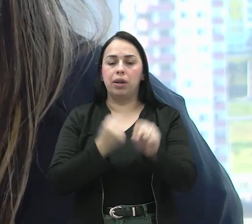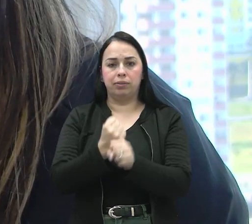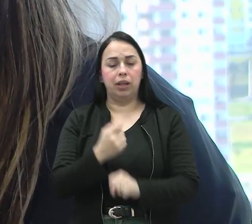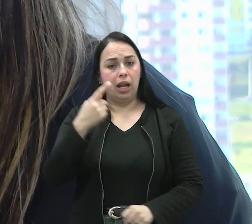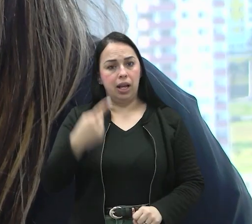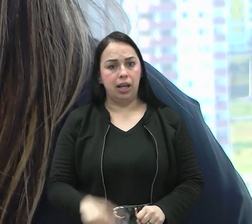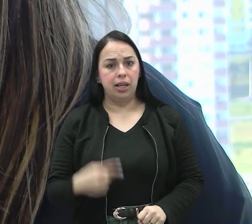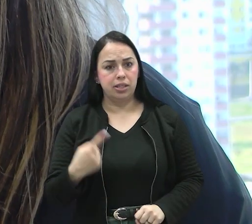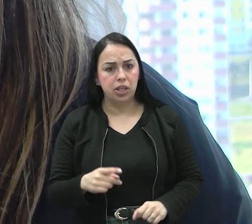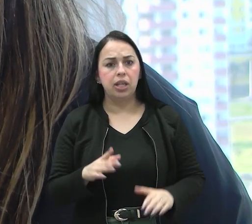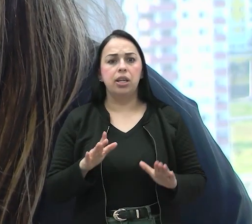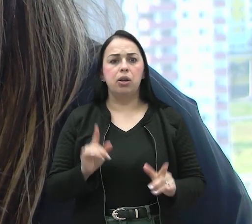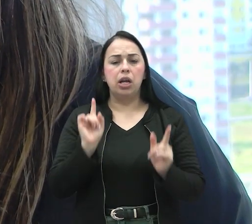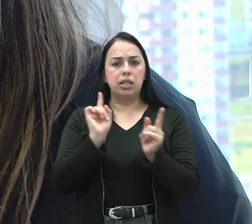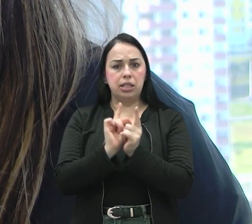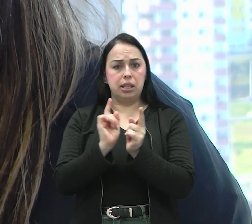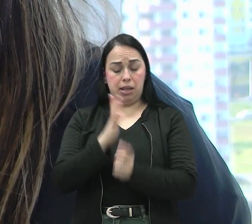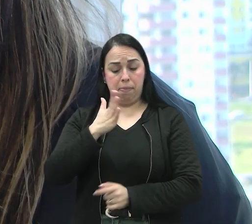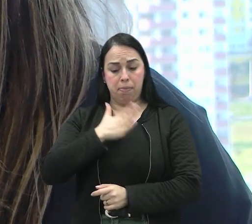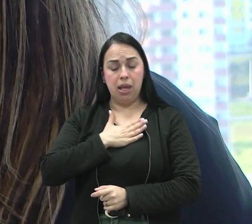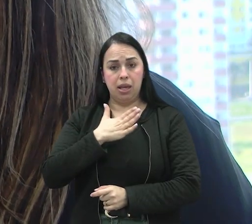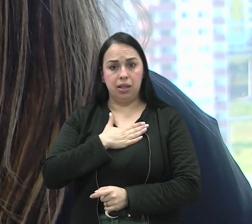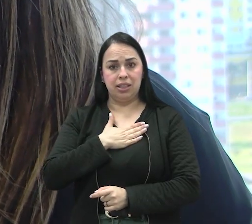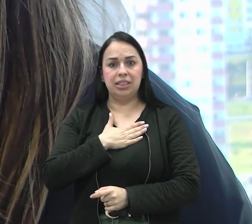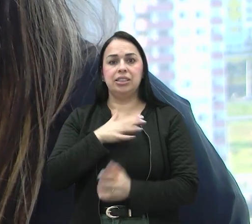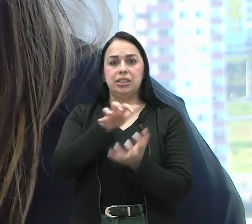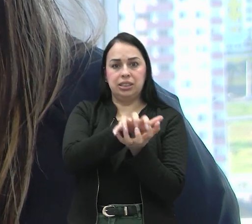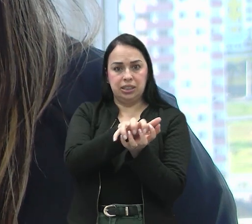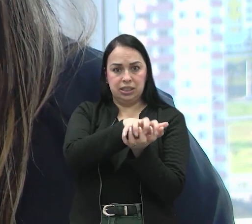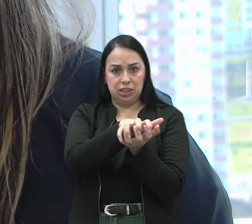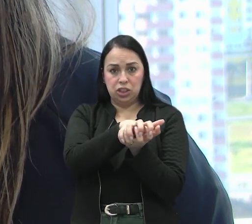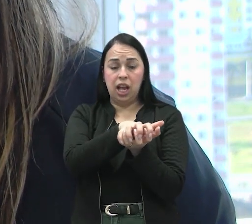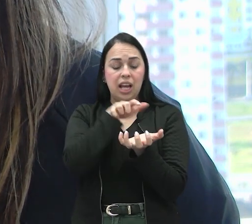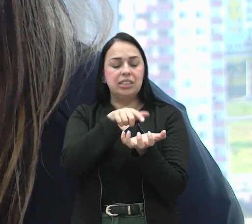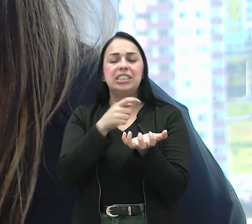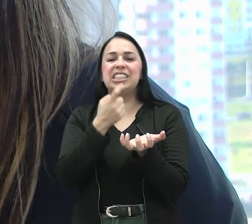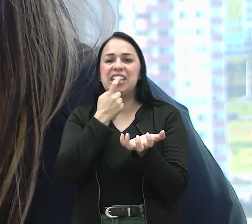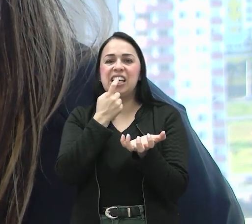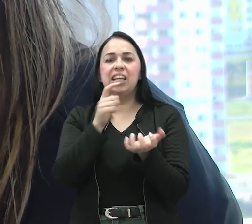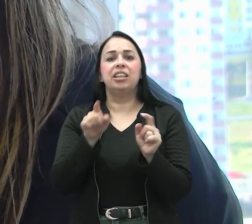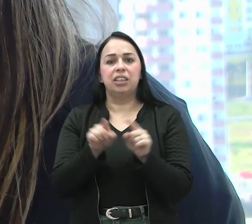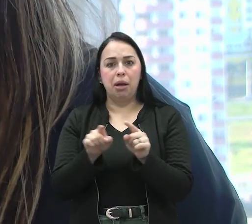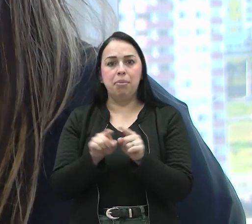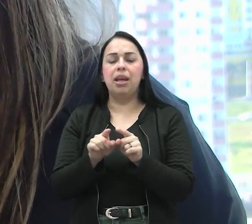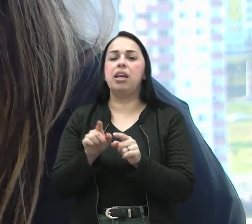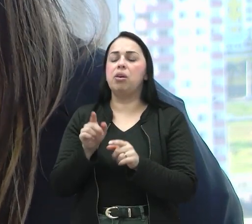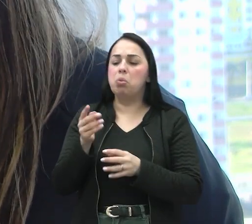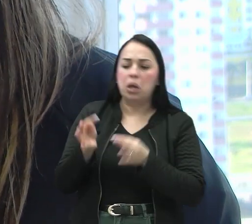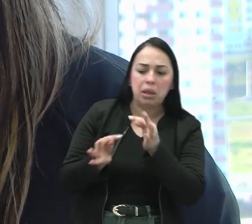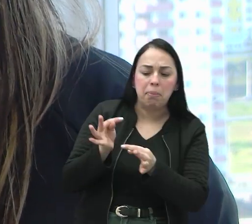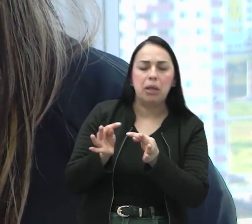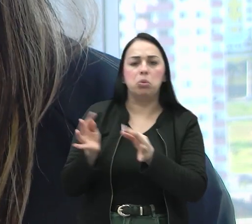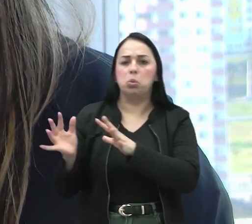ano. Aqui eu faço especialmente a minha especialidade, que é a ortodontia, sou especialista em ortodontia, mas faço um pouco